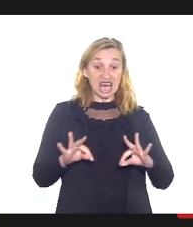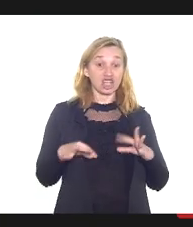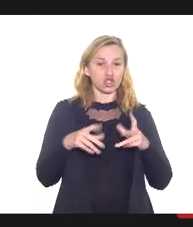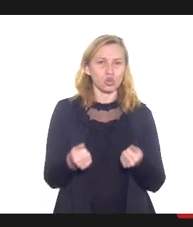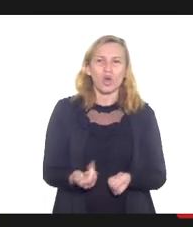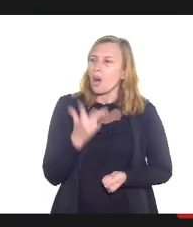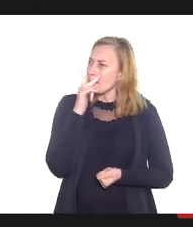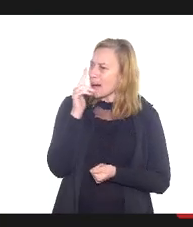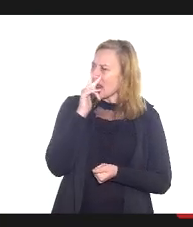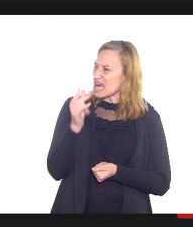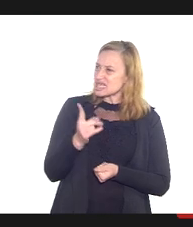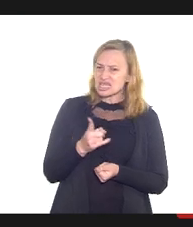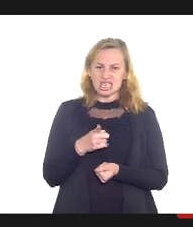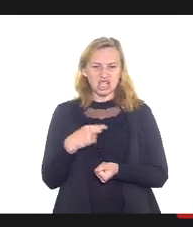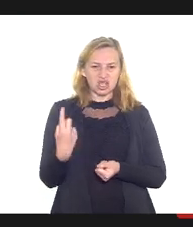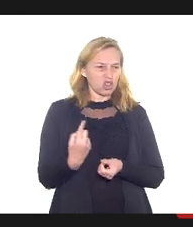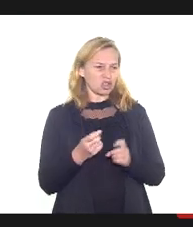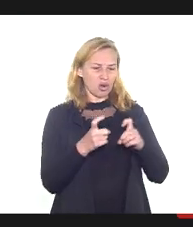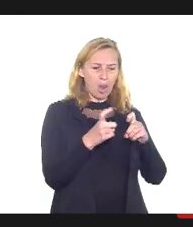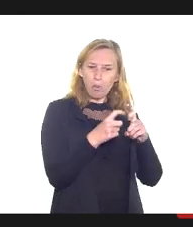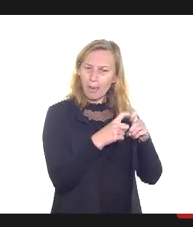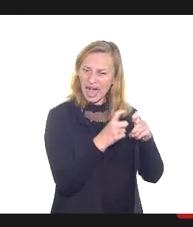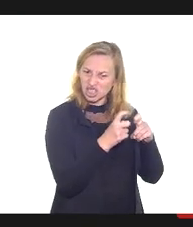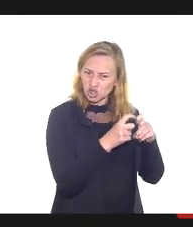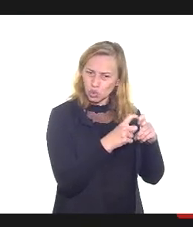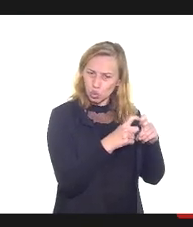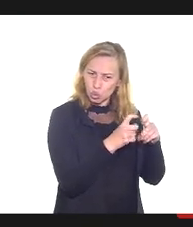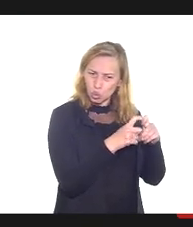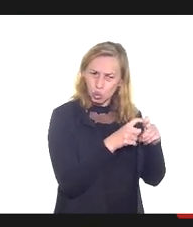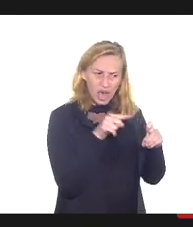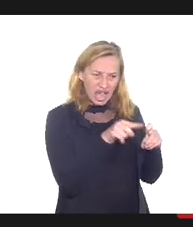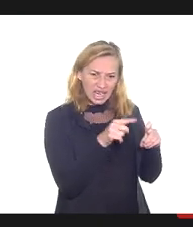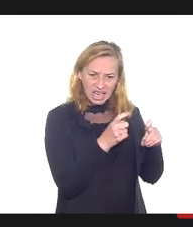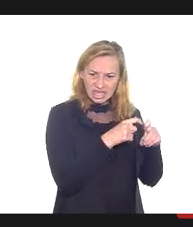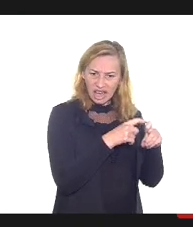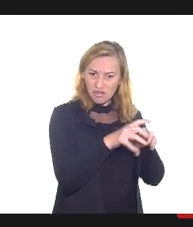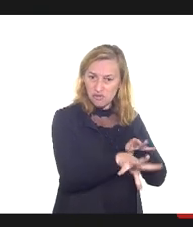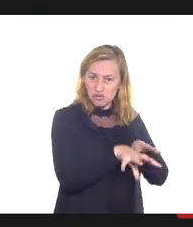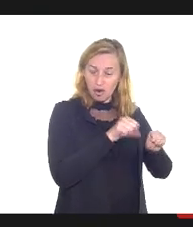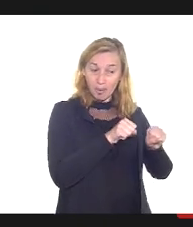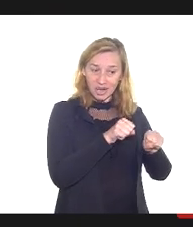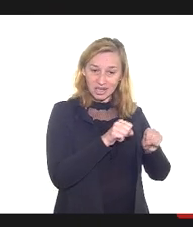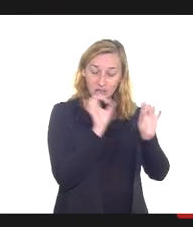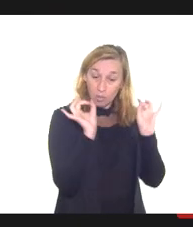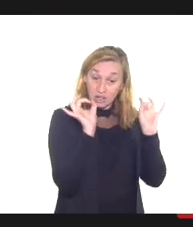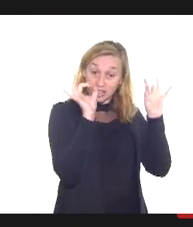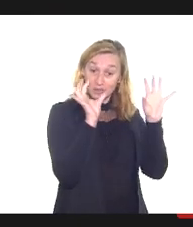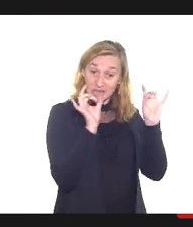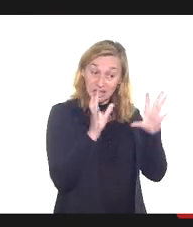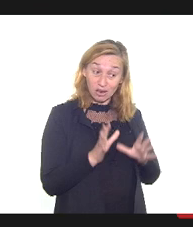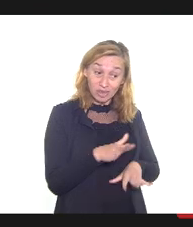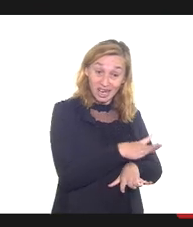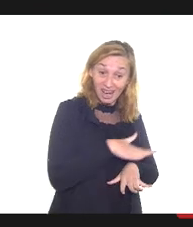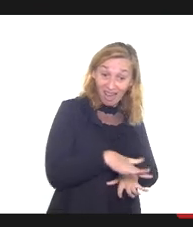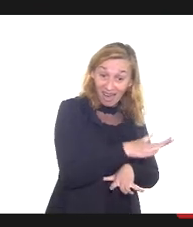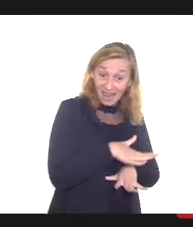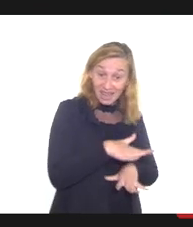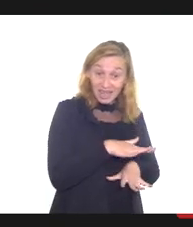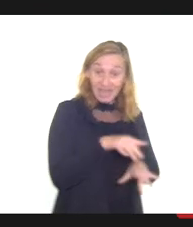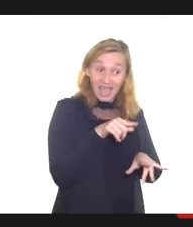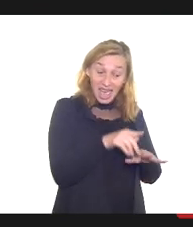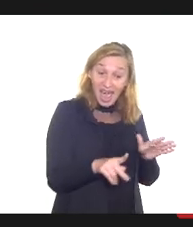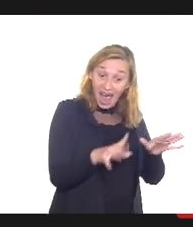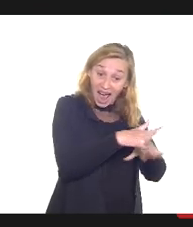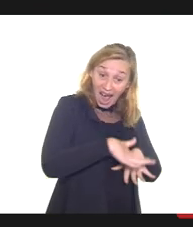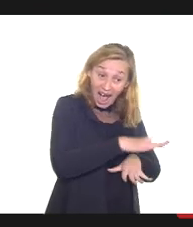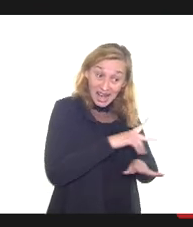se a gente colocasse um médico, né? Aquele que tem a formação específica, ele tem que ser a área que